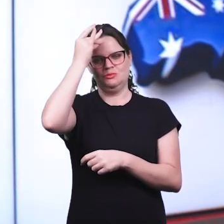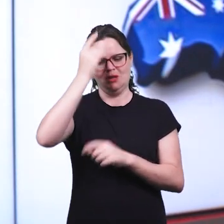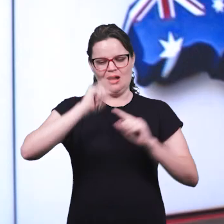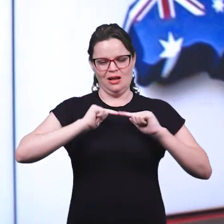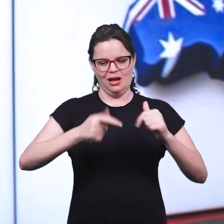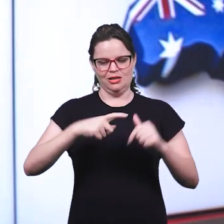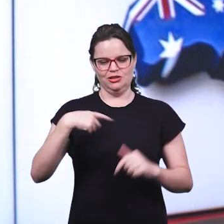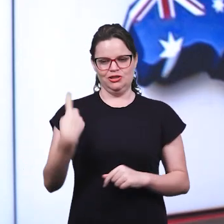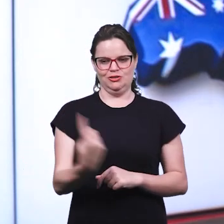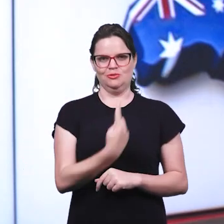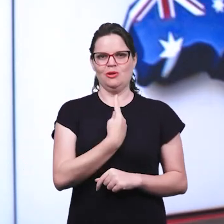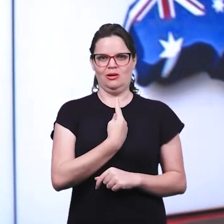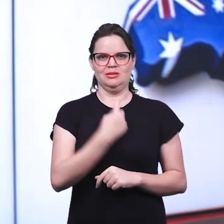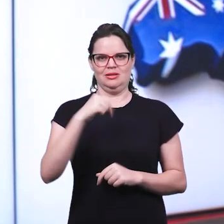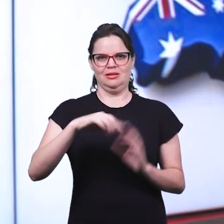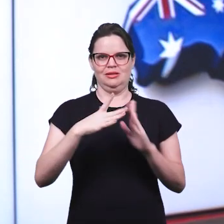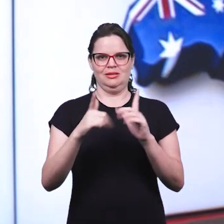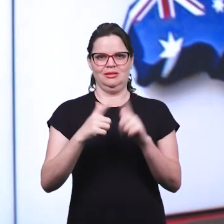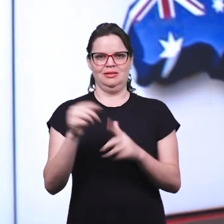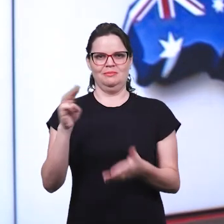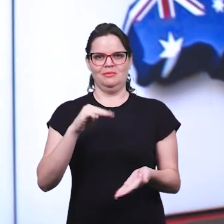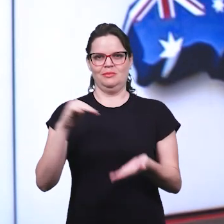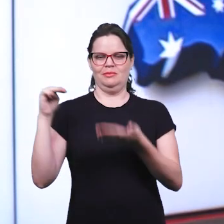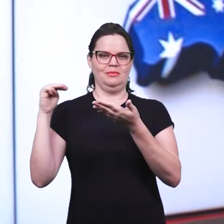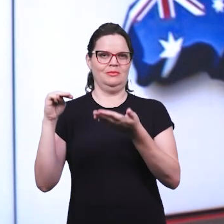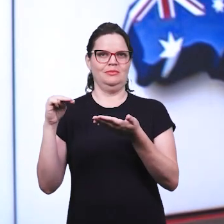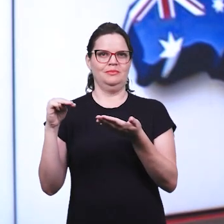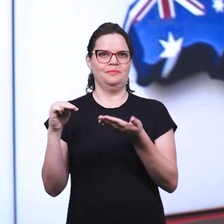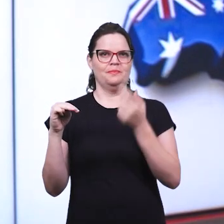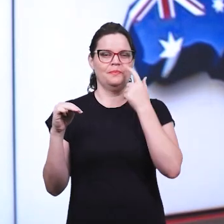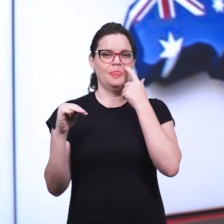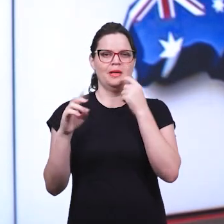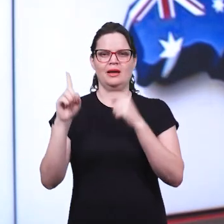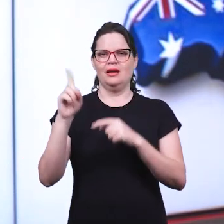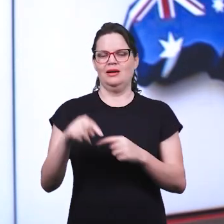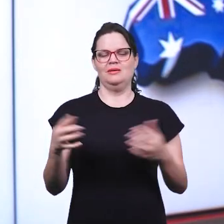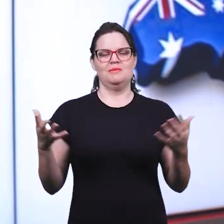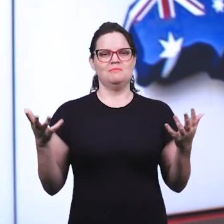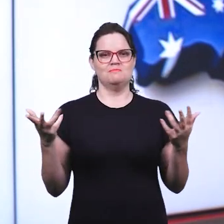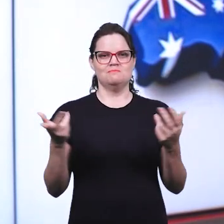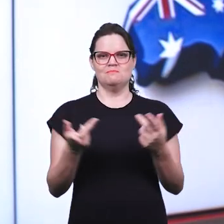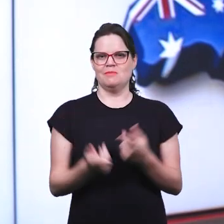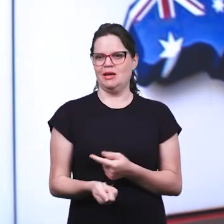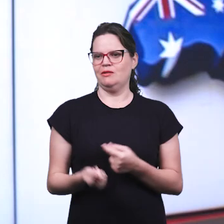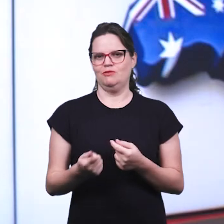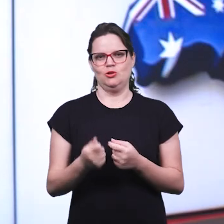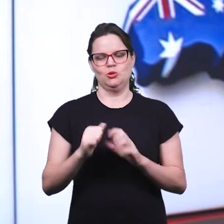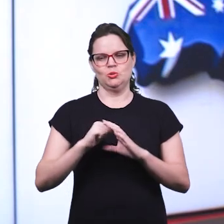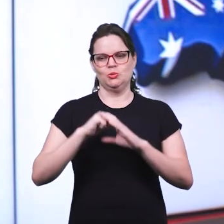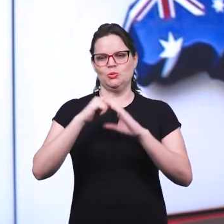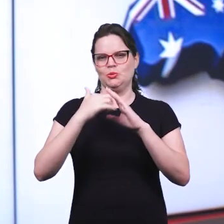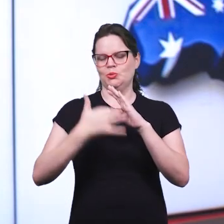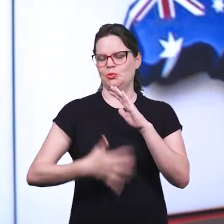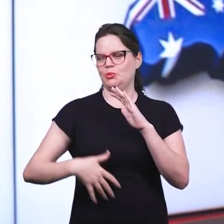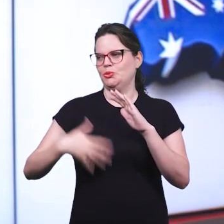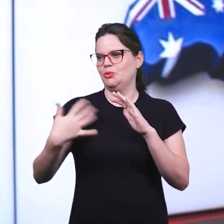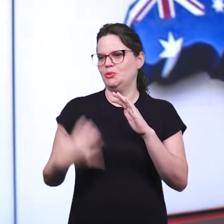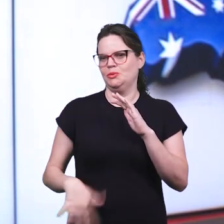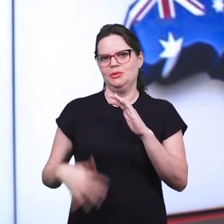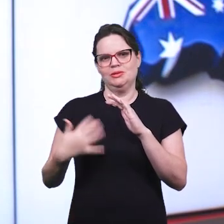nós, ela é uma riqueza extraordinária.